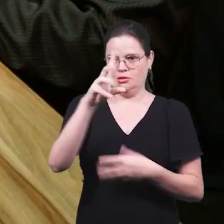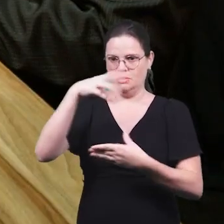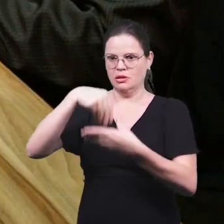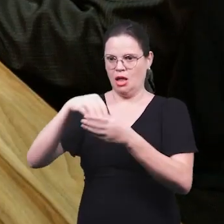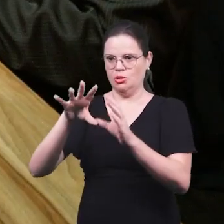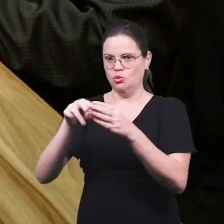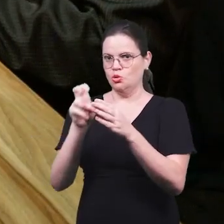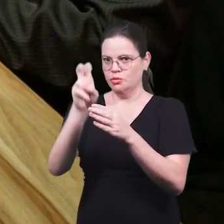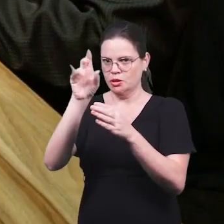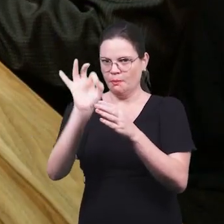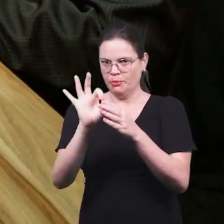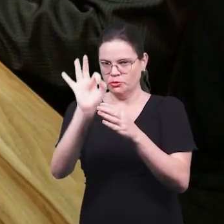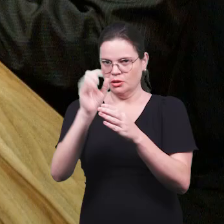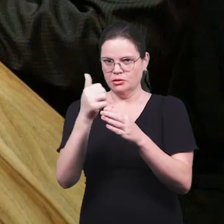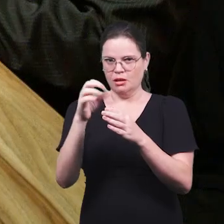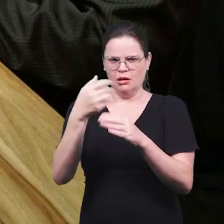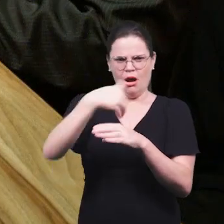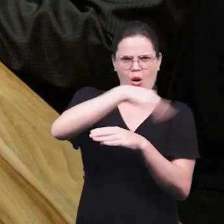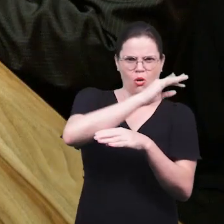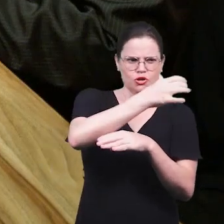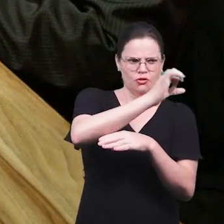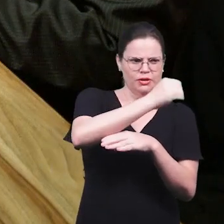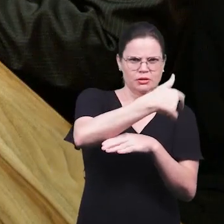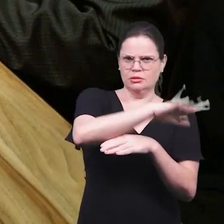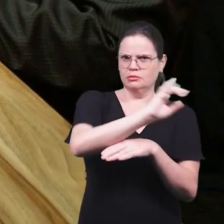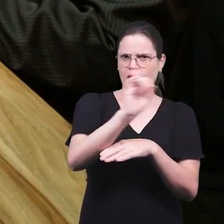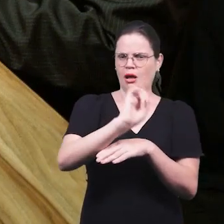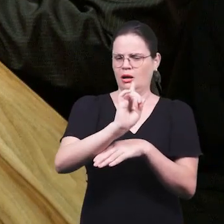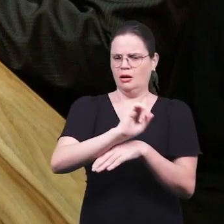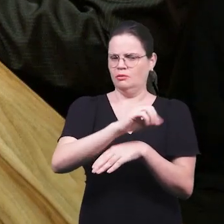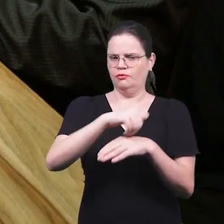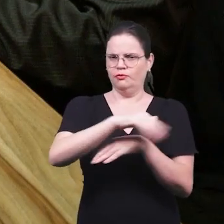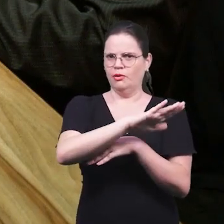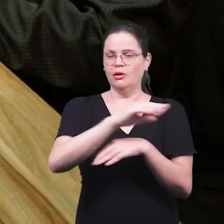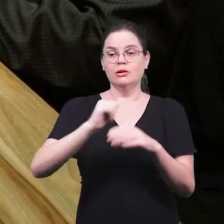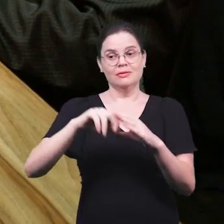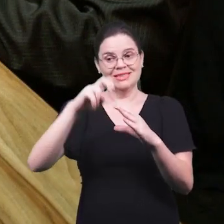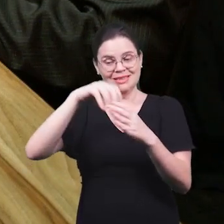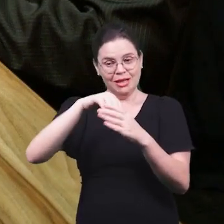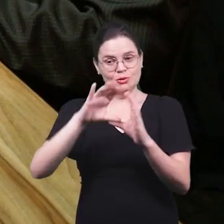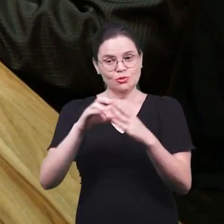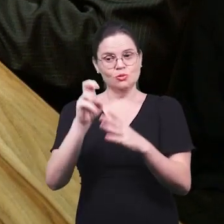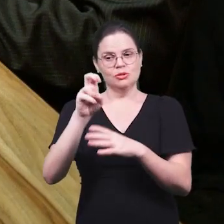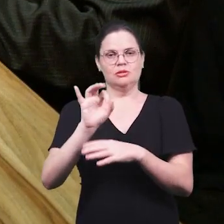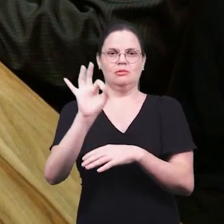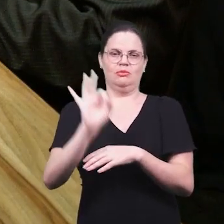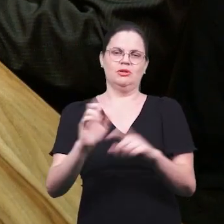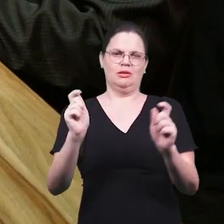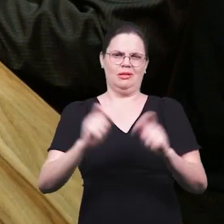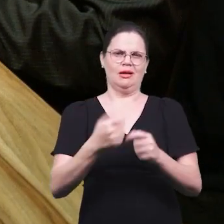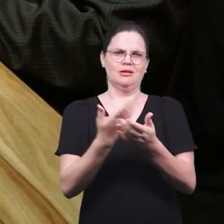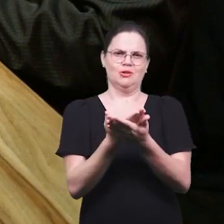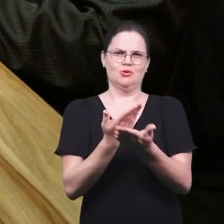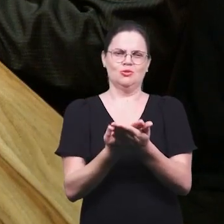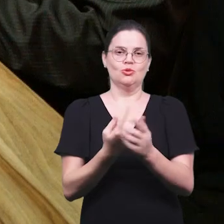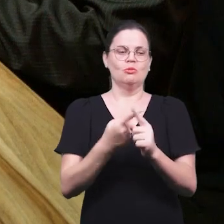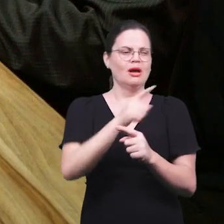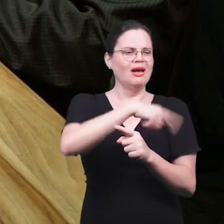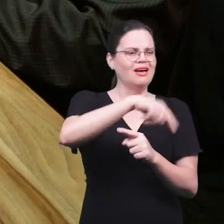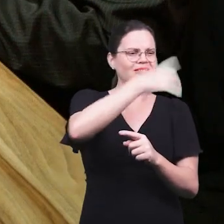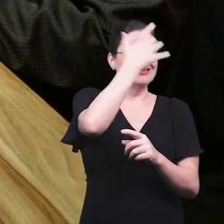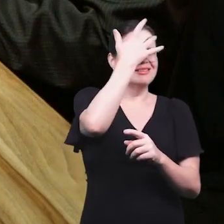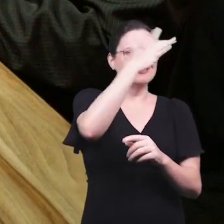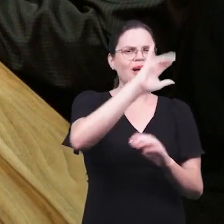seu estudo, sair dessa massa, né? Dessas pessoas que têm só um efeito manada. Vai atrás, o concurso, mas não